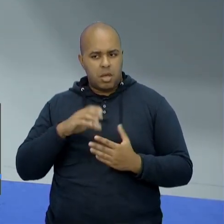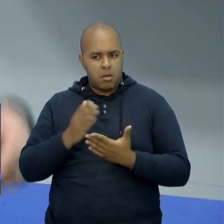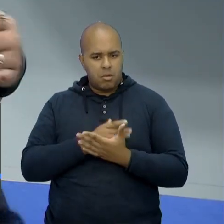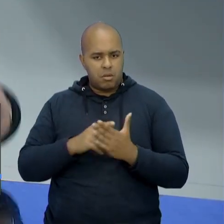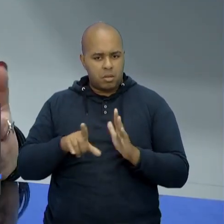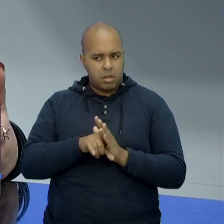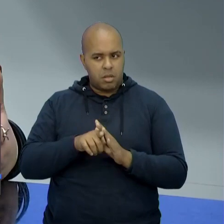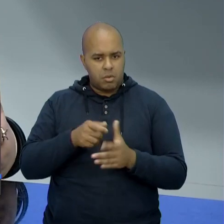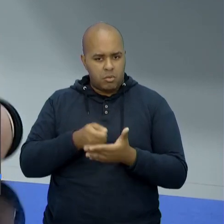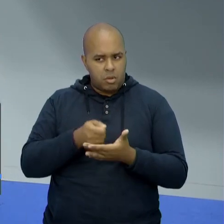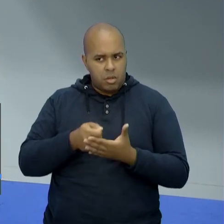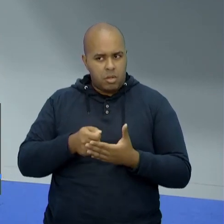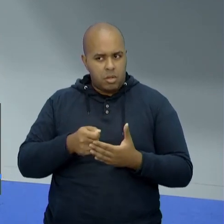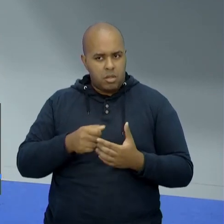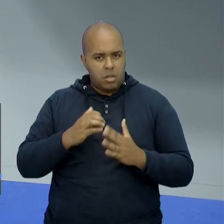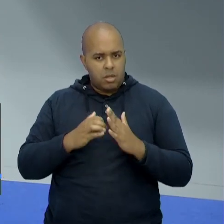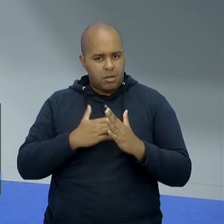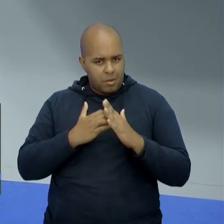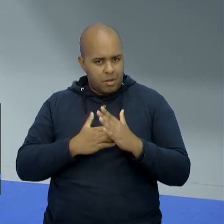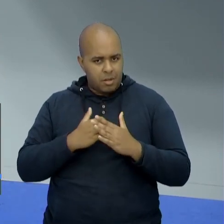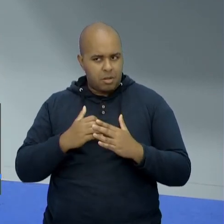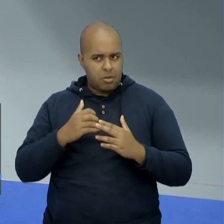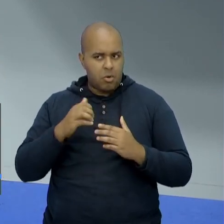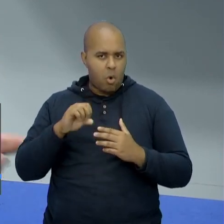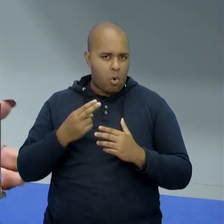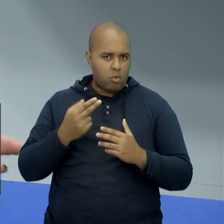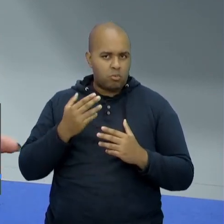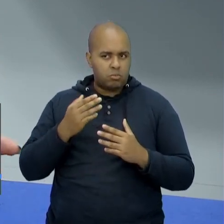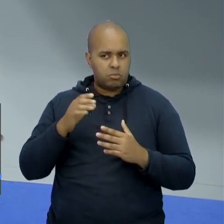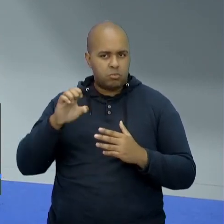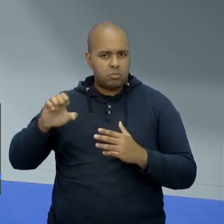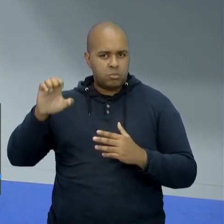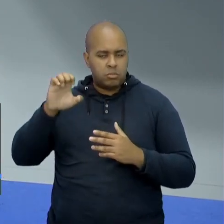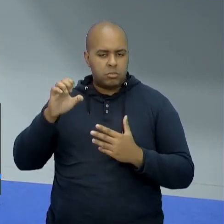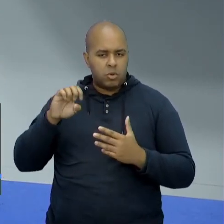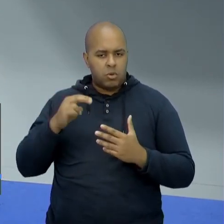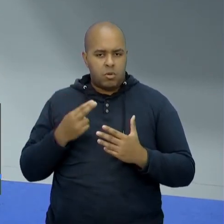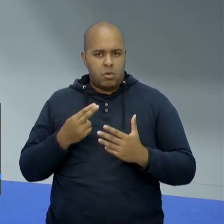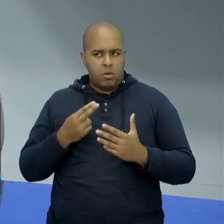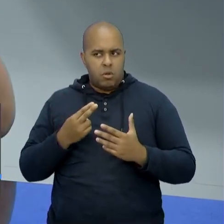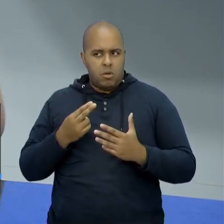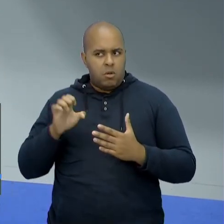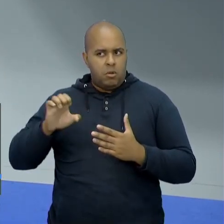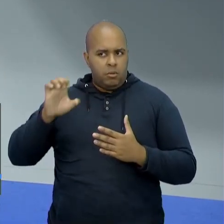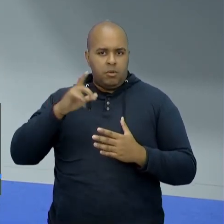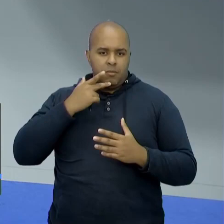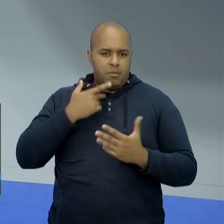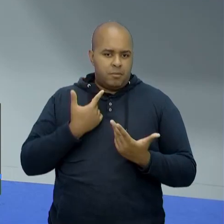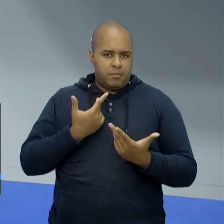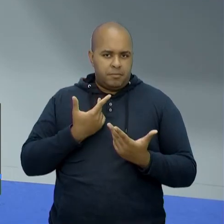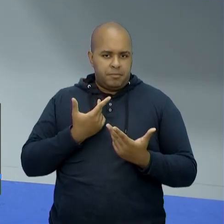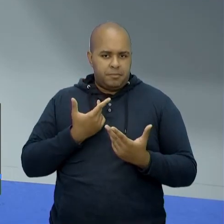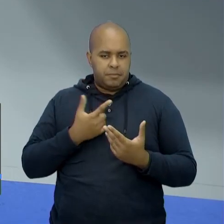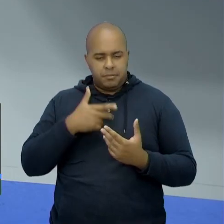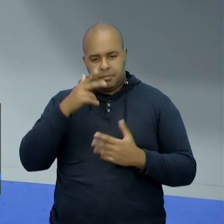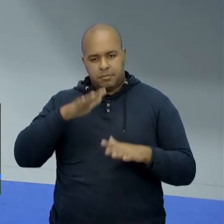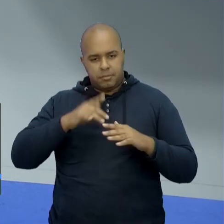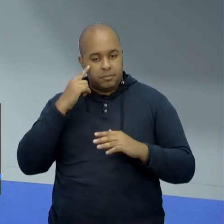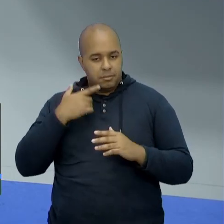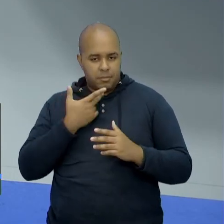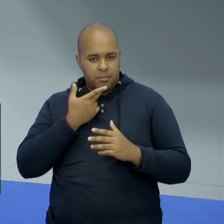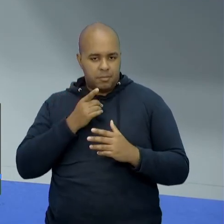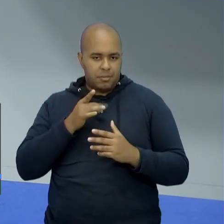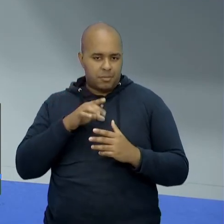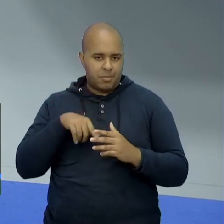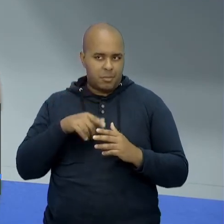que obrigam empresas ou o Estado que eu diga, só para esclarecer, não é